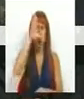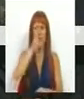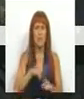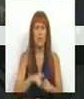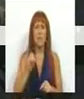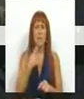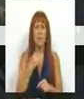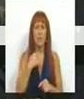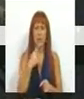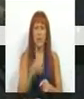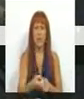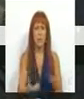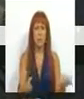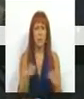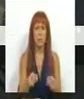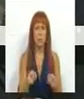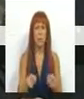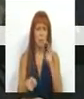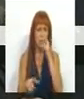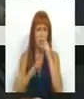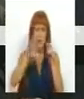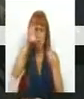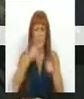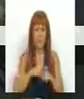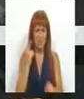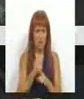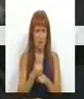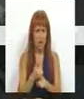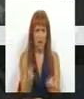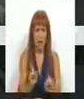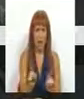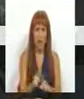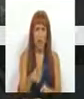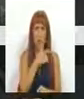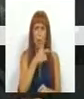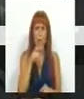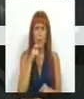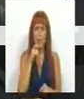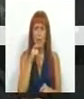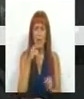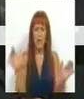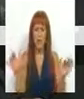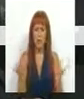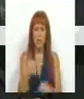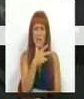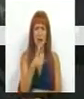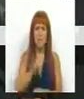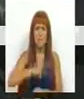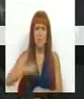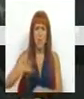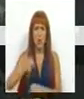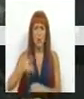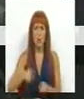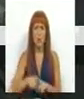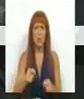a primeira questão que eu lhe quero colocar é esta. Sr. Ministro, mantém ou não mantém o compromisso de reduzir 100 milhões de